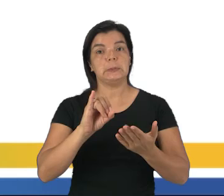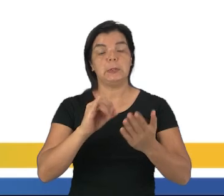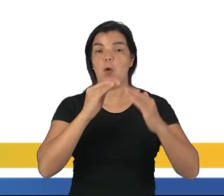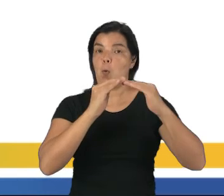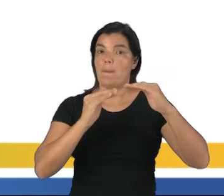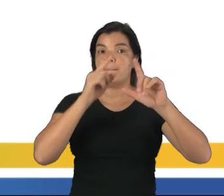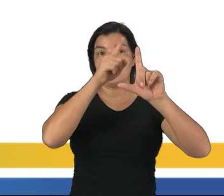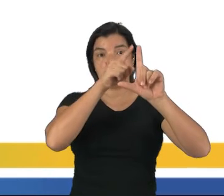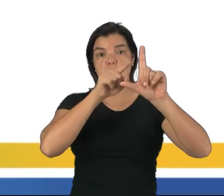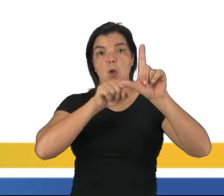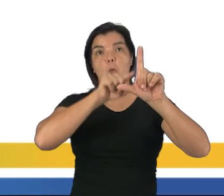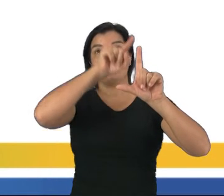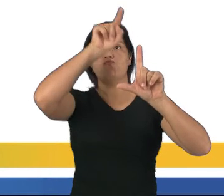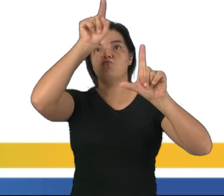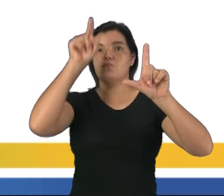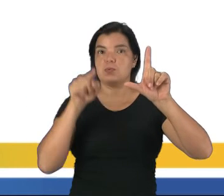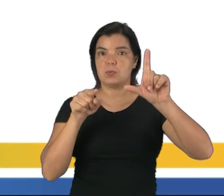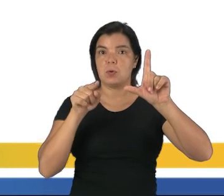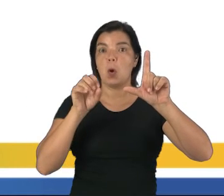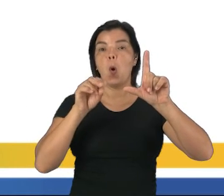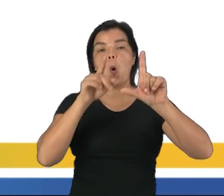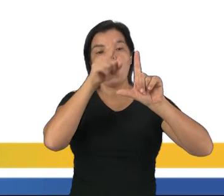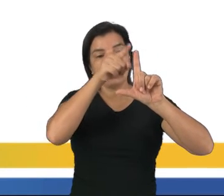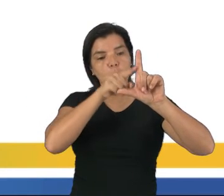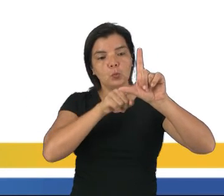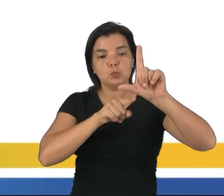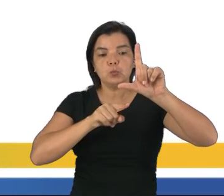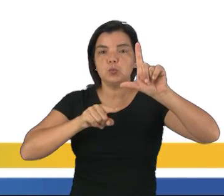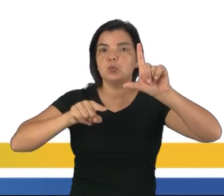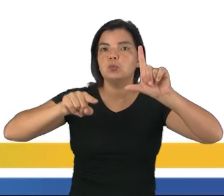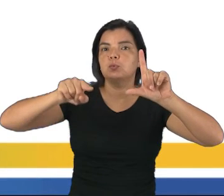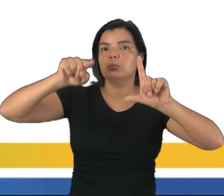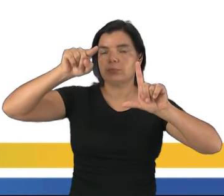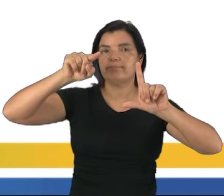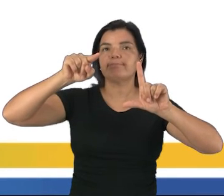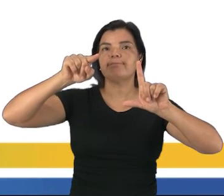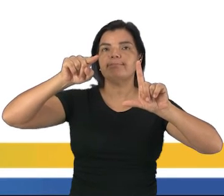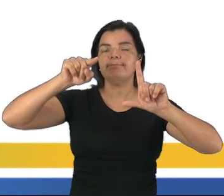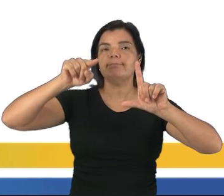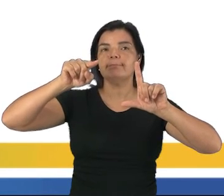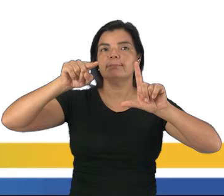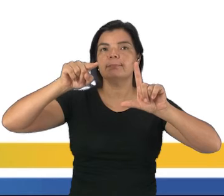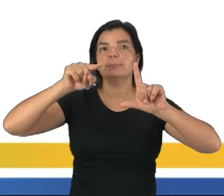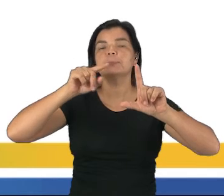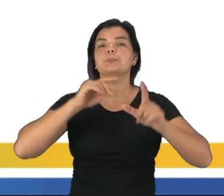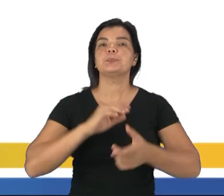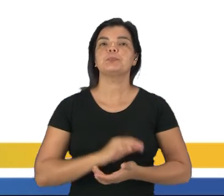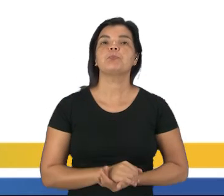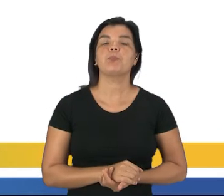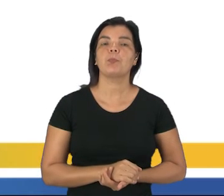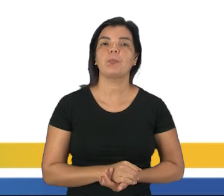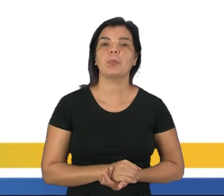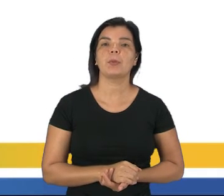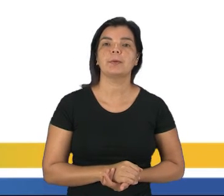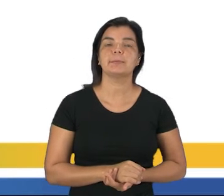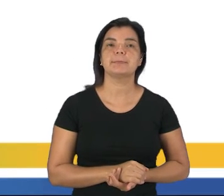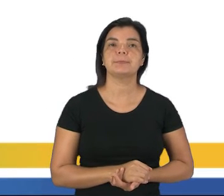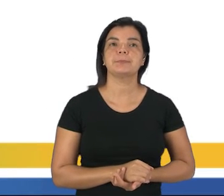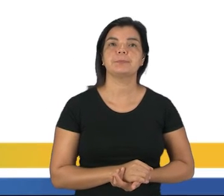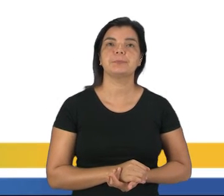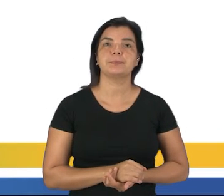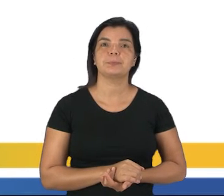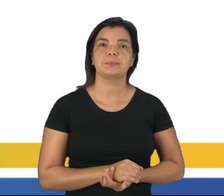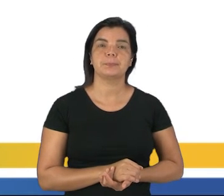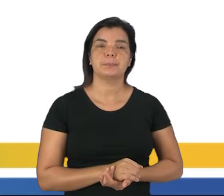concavidade estiver voltada para baixo, ou no ponto mais alto, no ponto mais alto, se a concavidade for para baixo, e no ponto mais baixo,